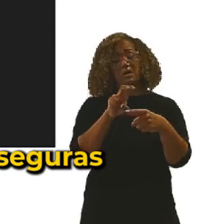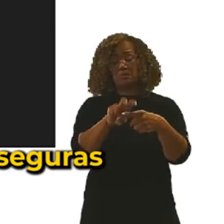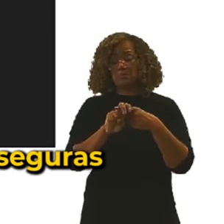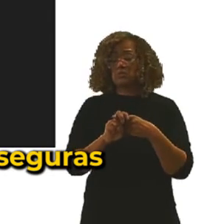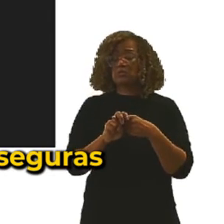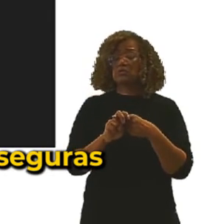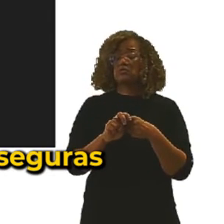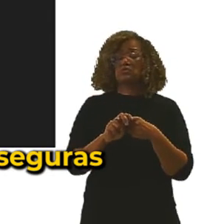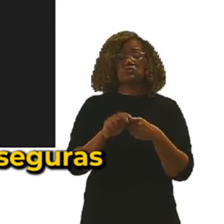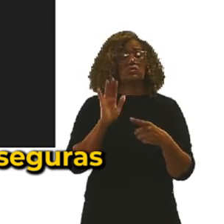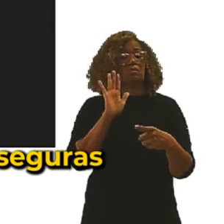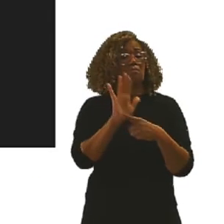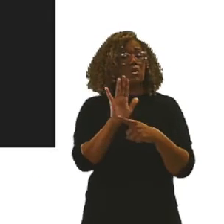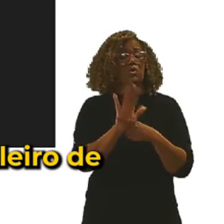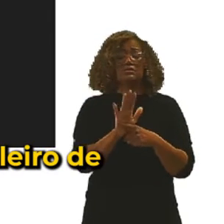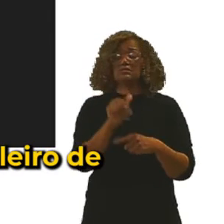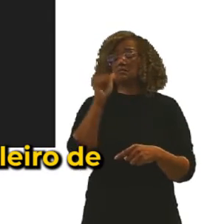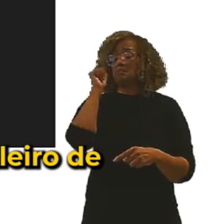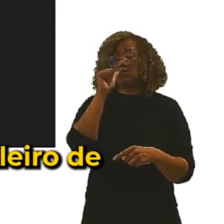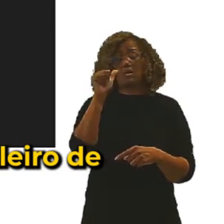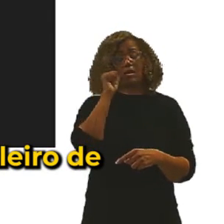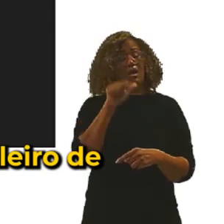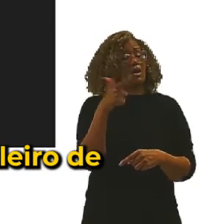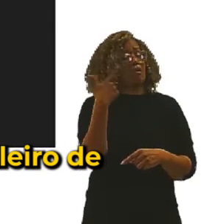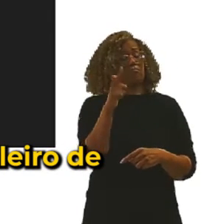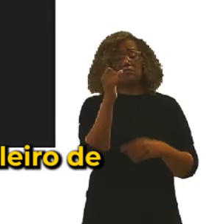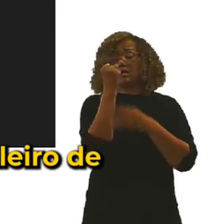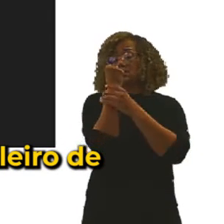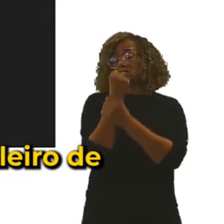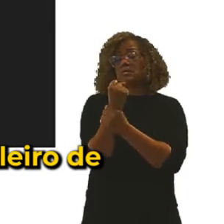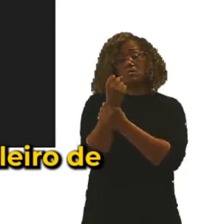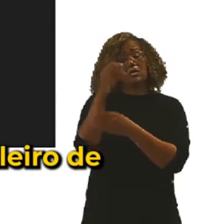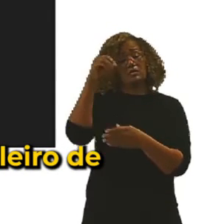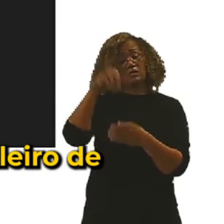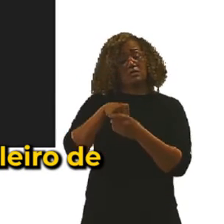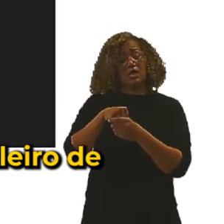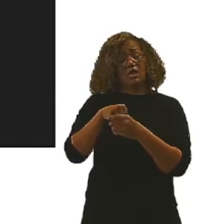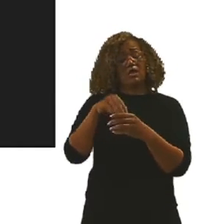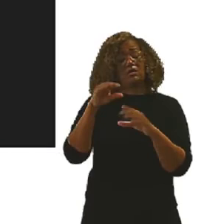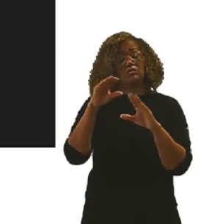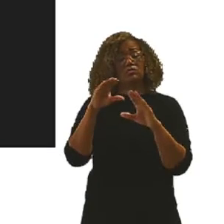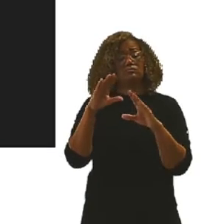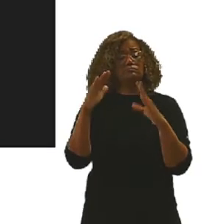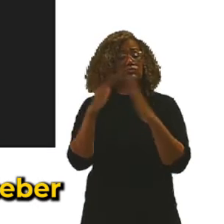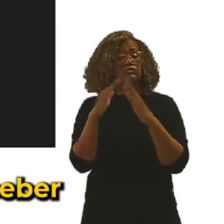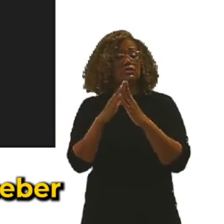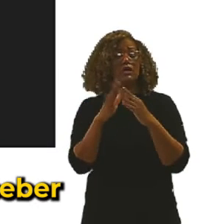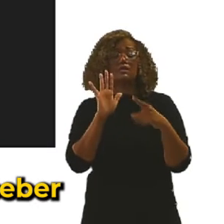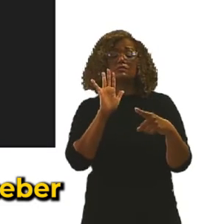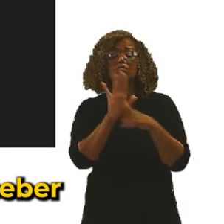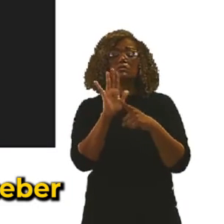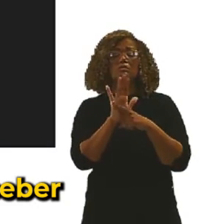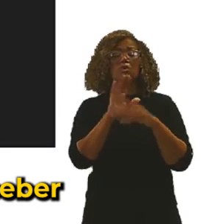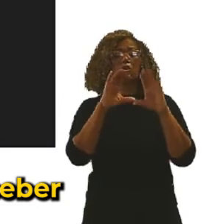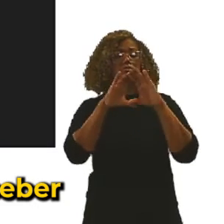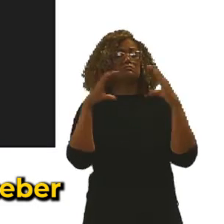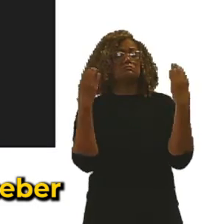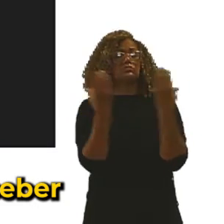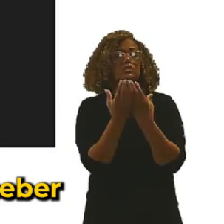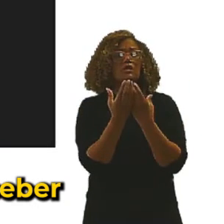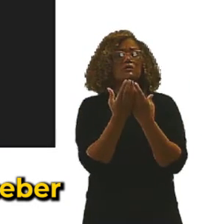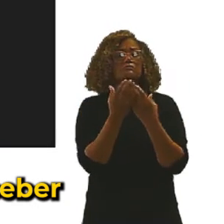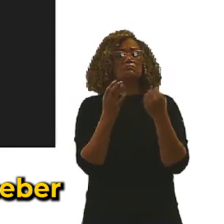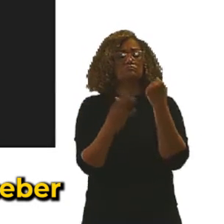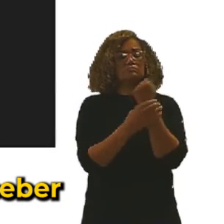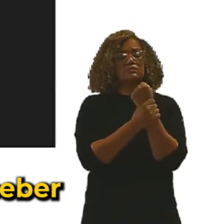estão seguras nas suas residências, como mostra essa pesquisa do Fórum Brasileiro de Segurança Pública. Além disso, nós